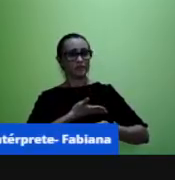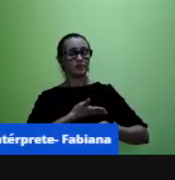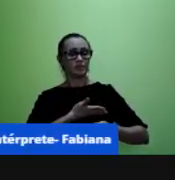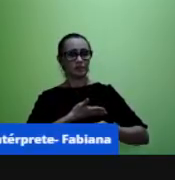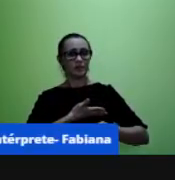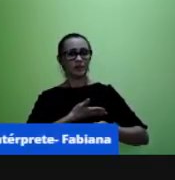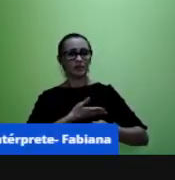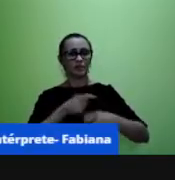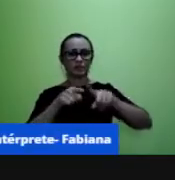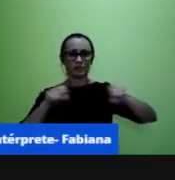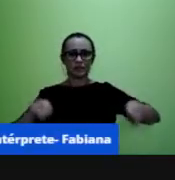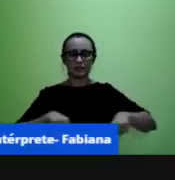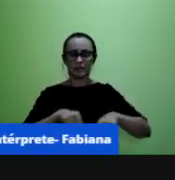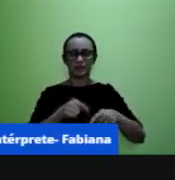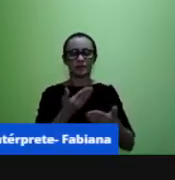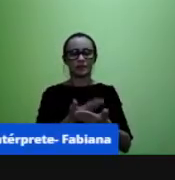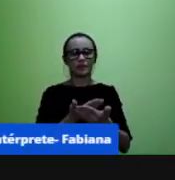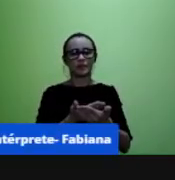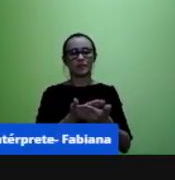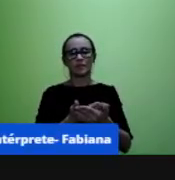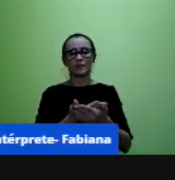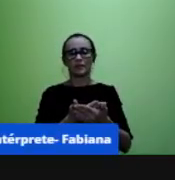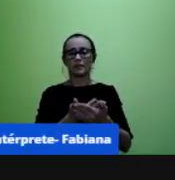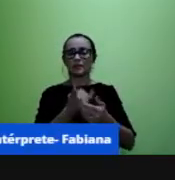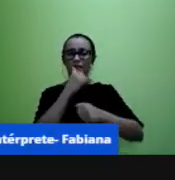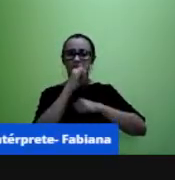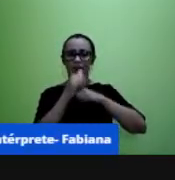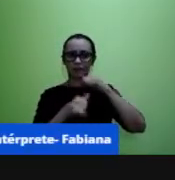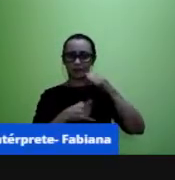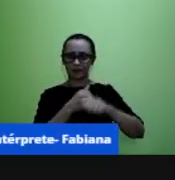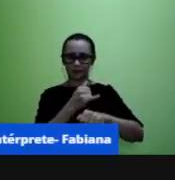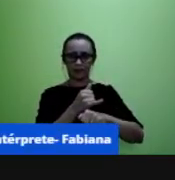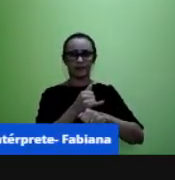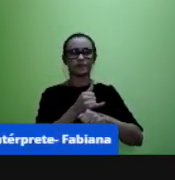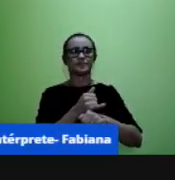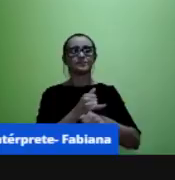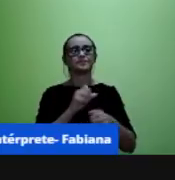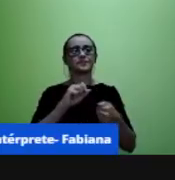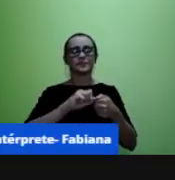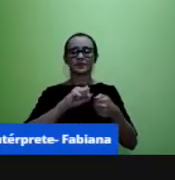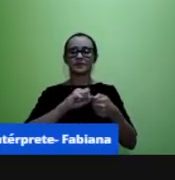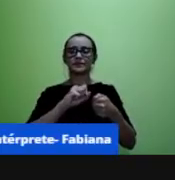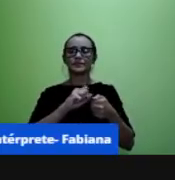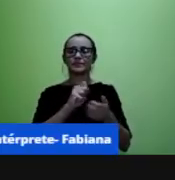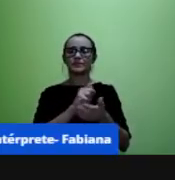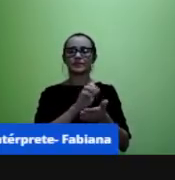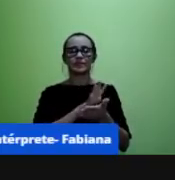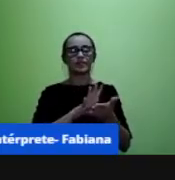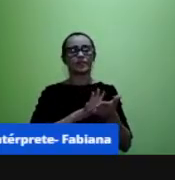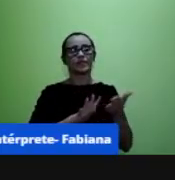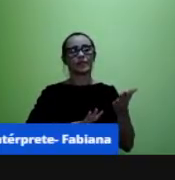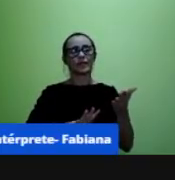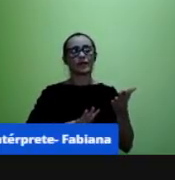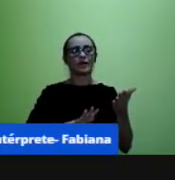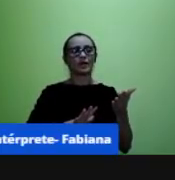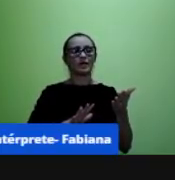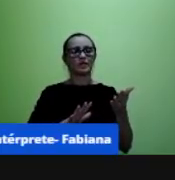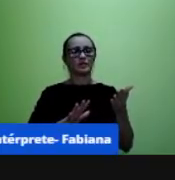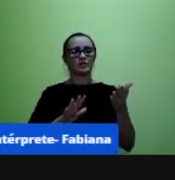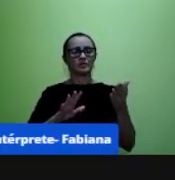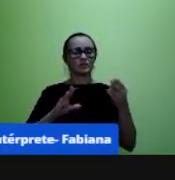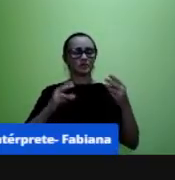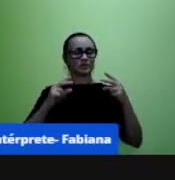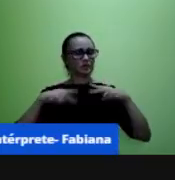online? Ele conseguiu realizar as atividades de prática corporal ou alguma confecção